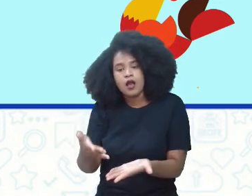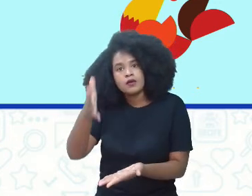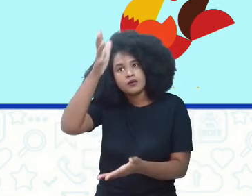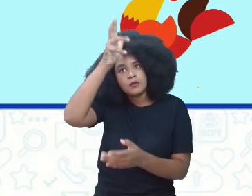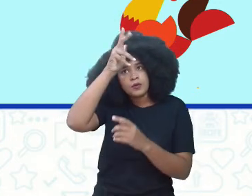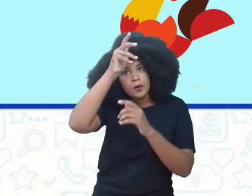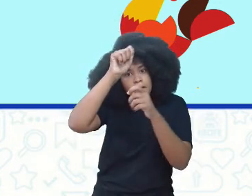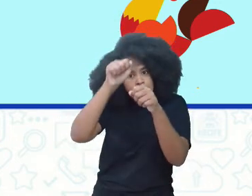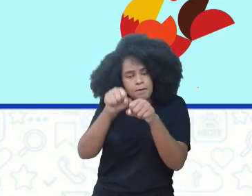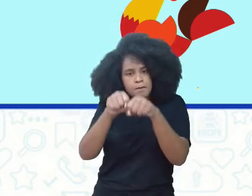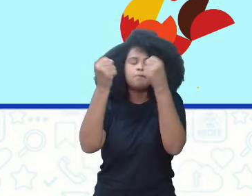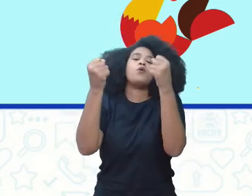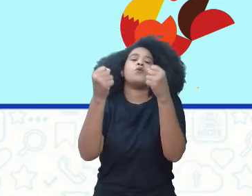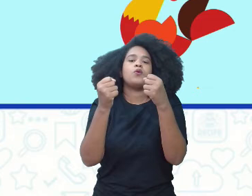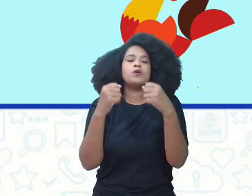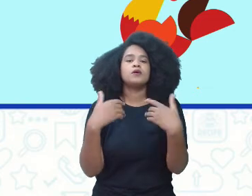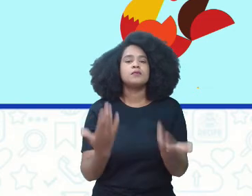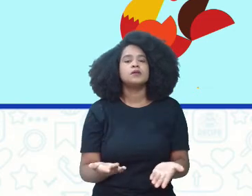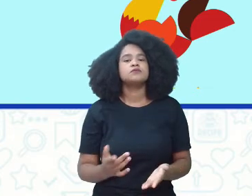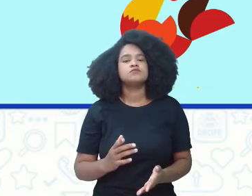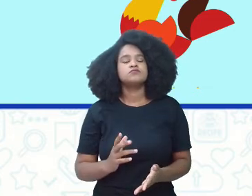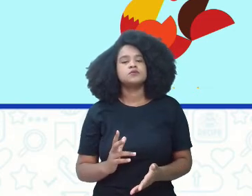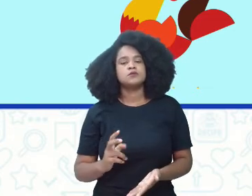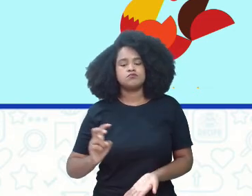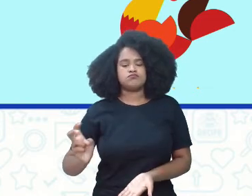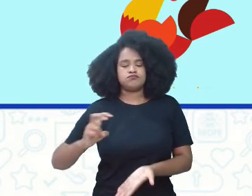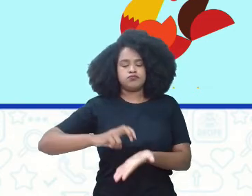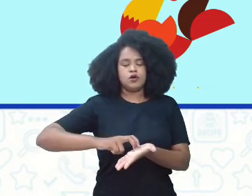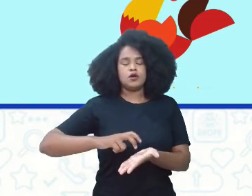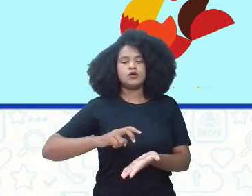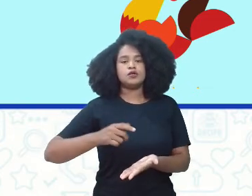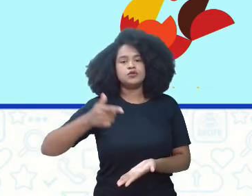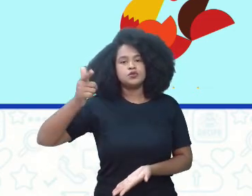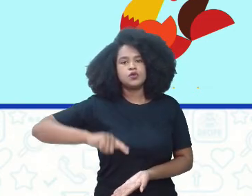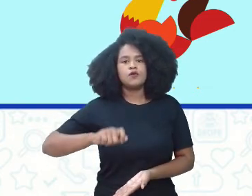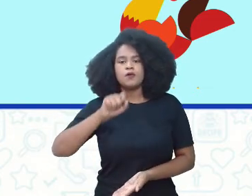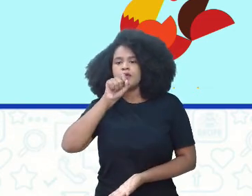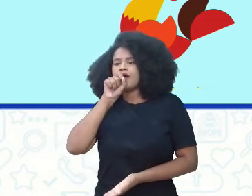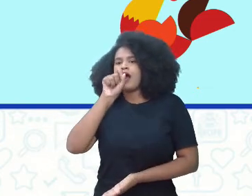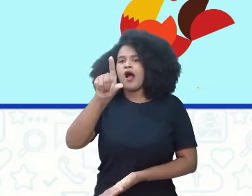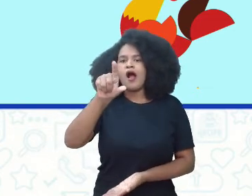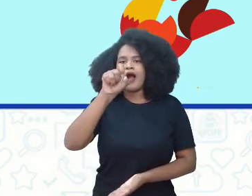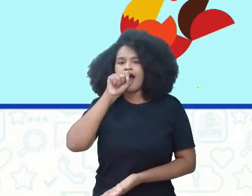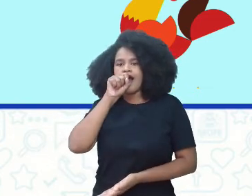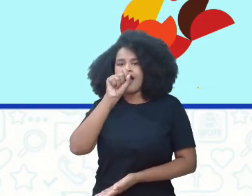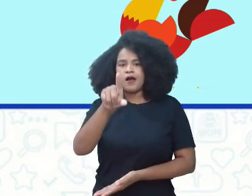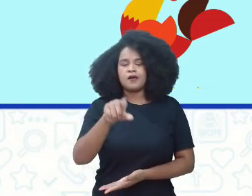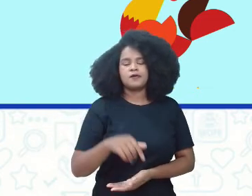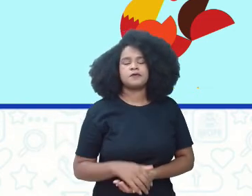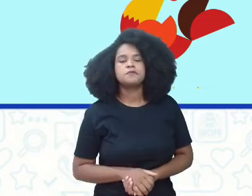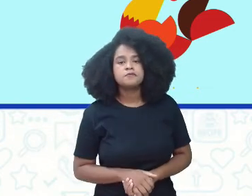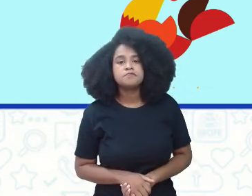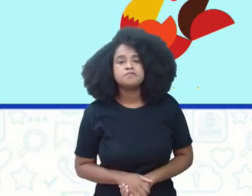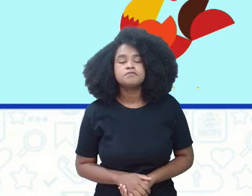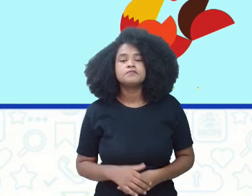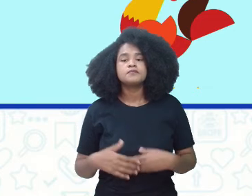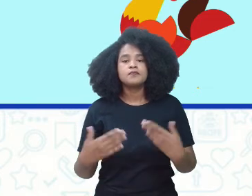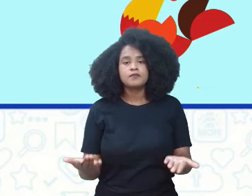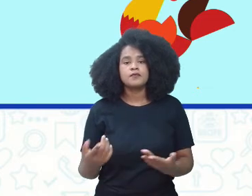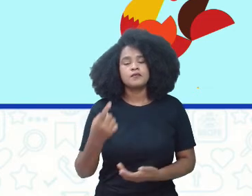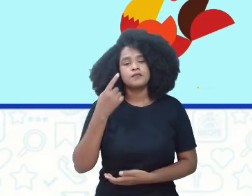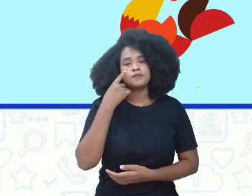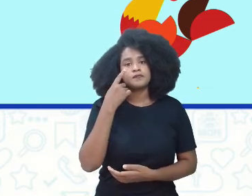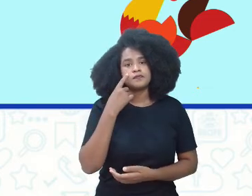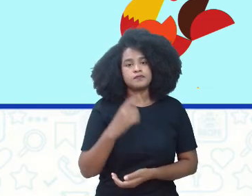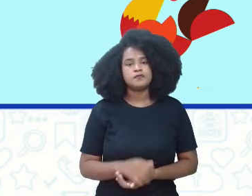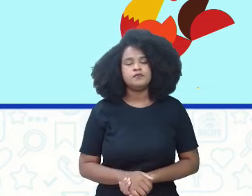refez-se. Imediatamente, pôs-se a cantarolar. Cocoricó. As minhas